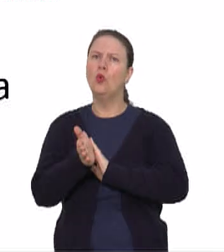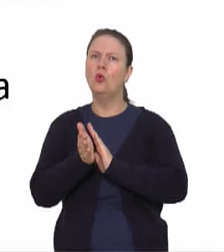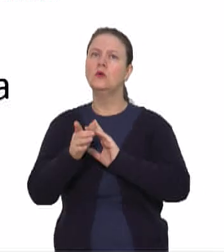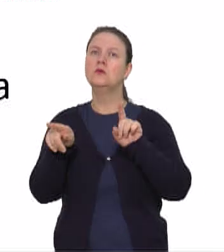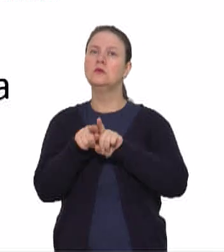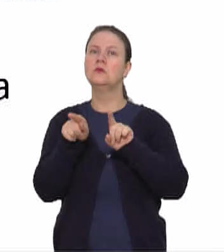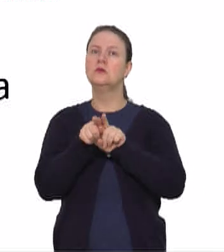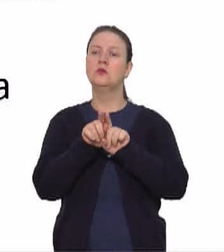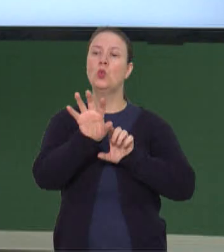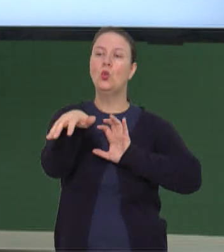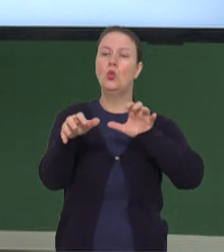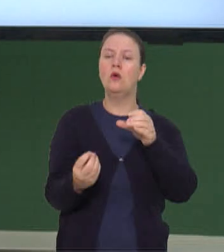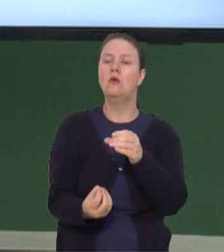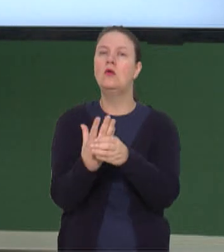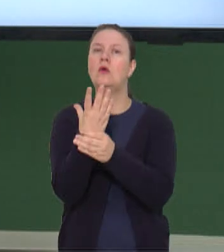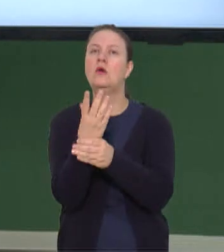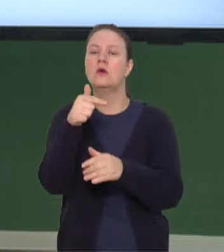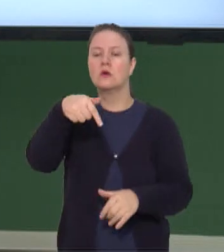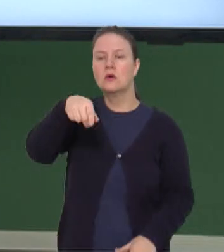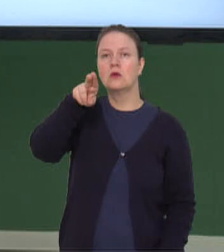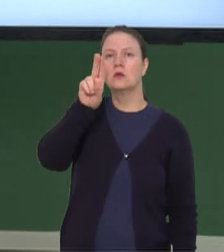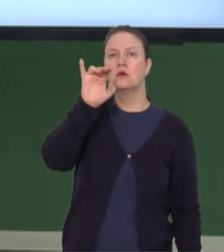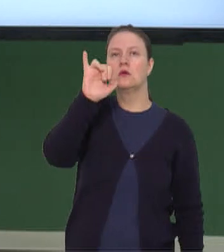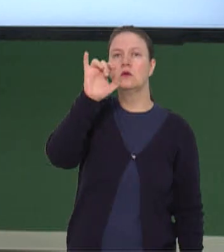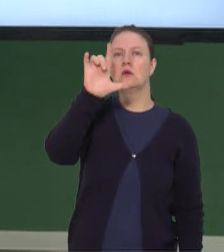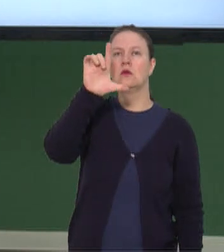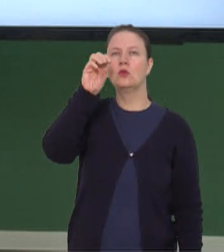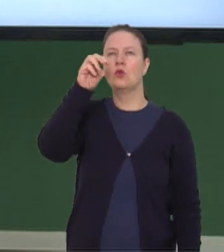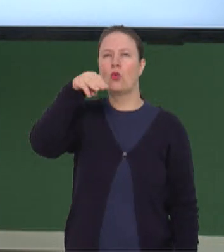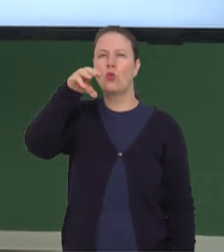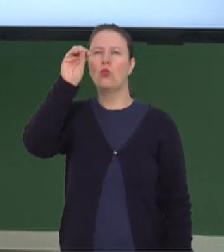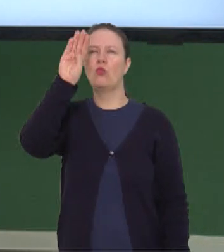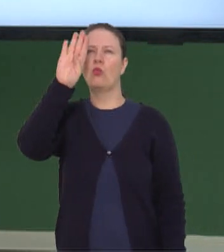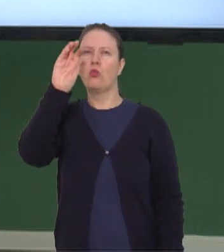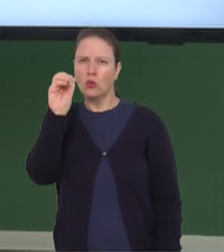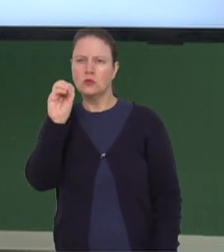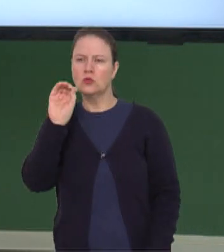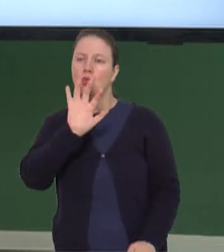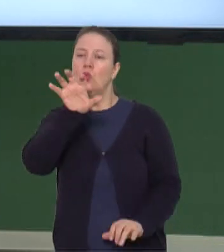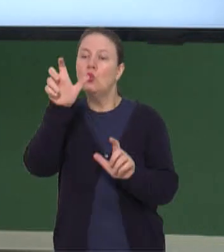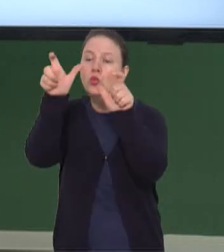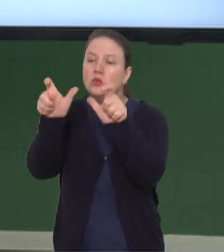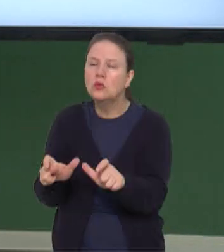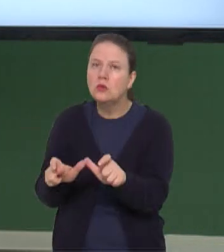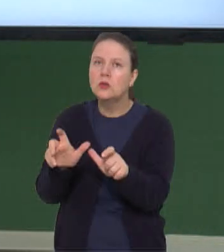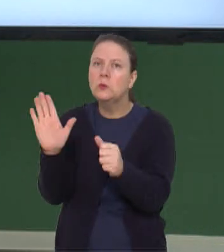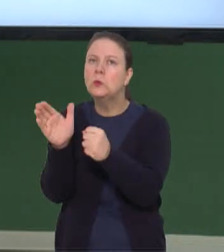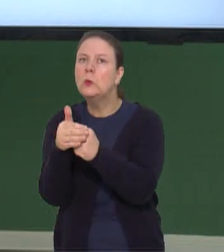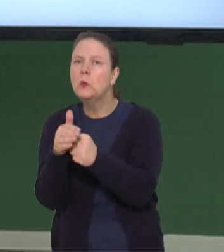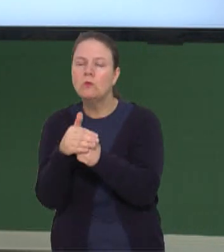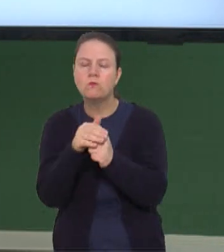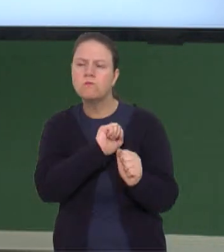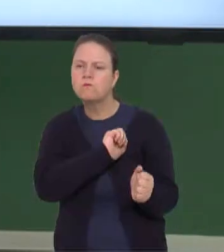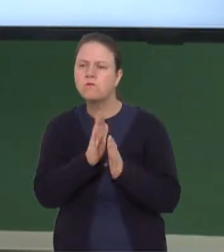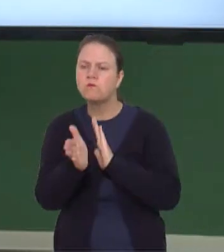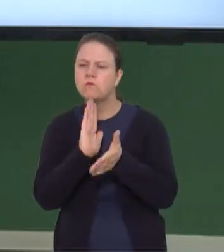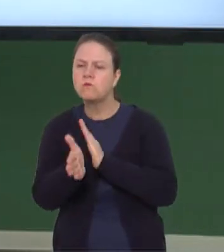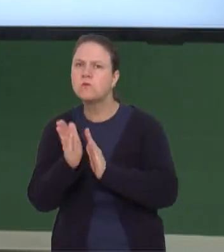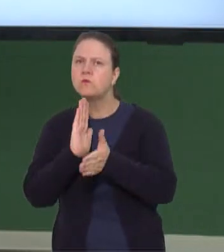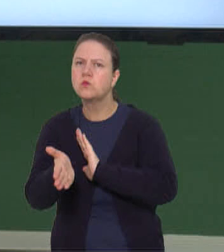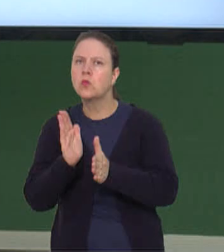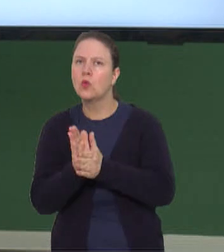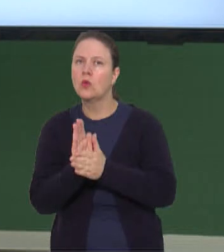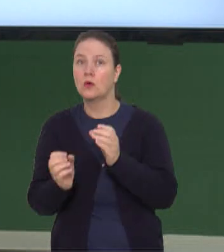de quilombos. E esses escravizados, eles vão ser um exemplo para todo o restante dos escravizados da América, que vão começar também a realizar fugas